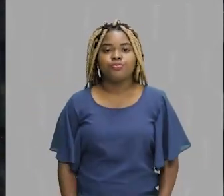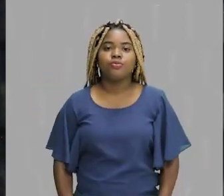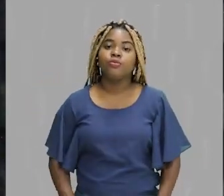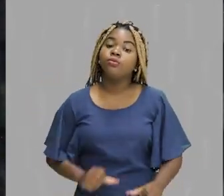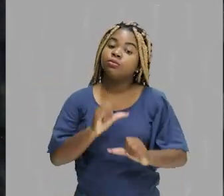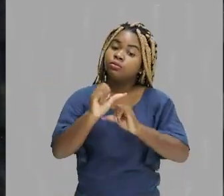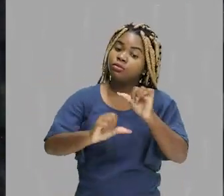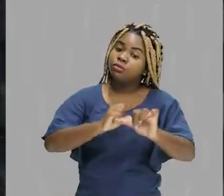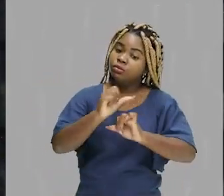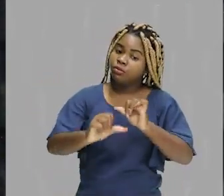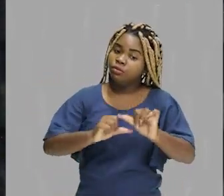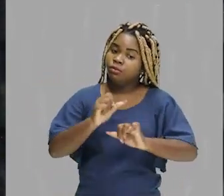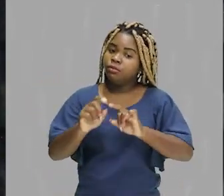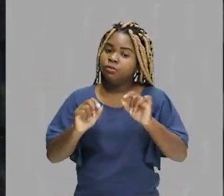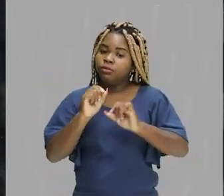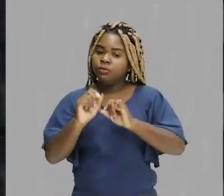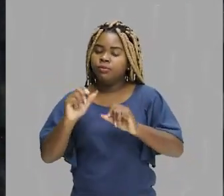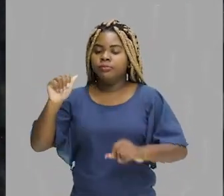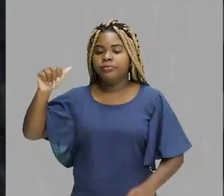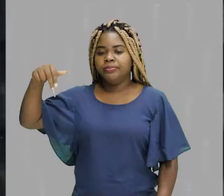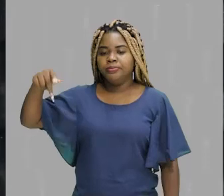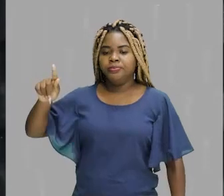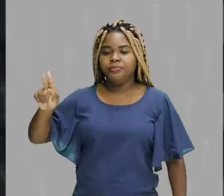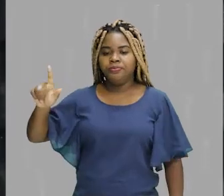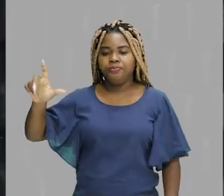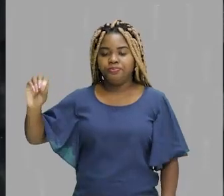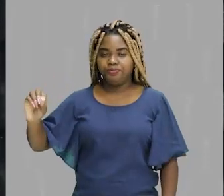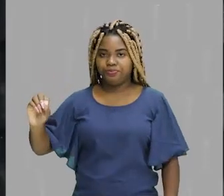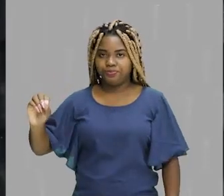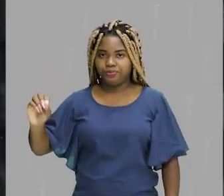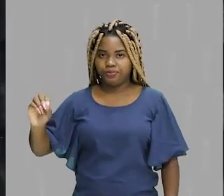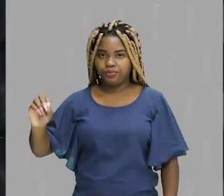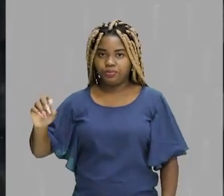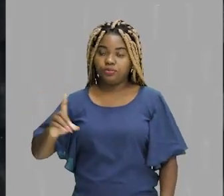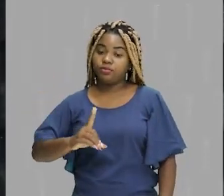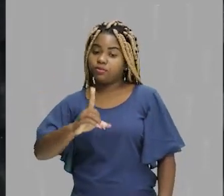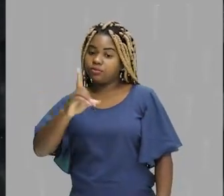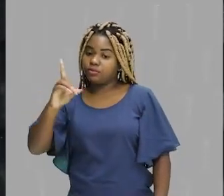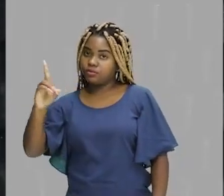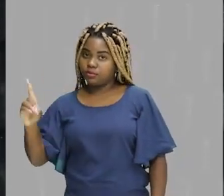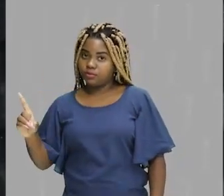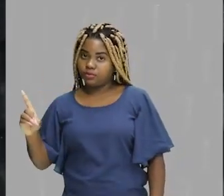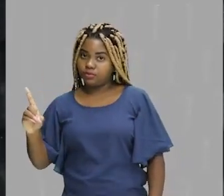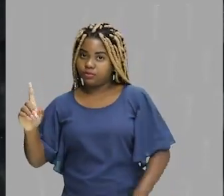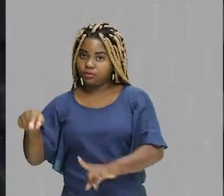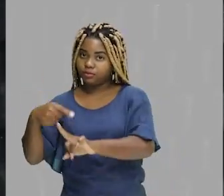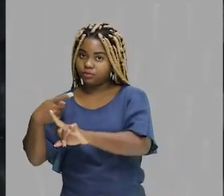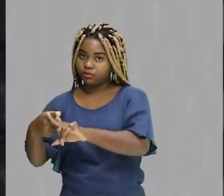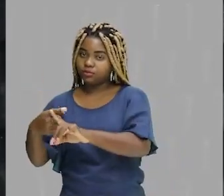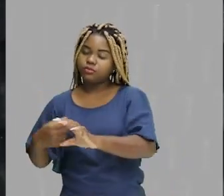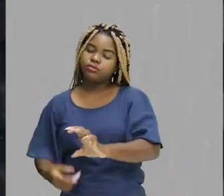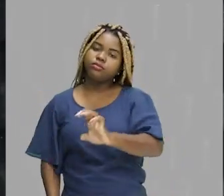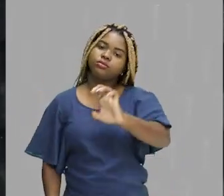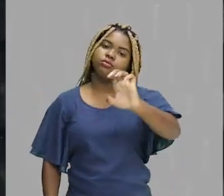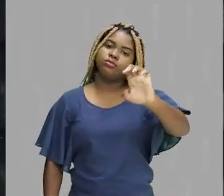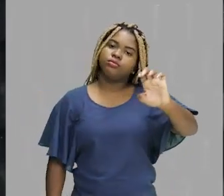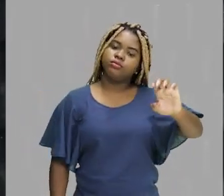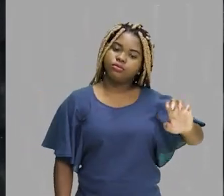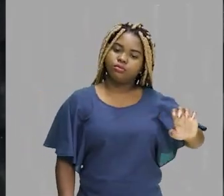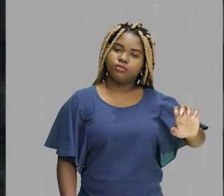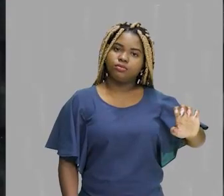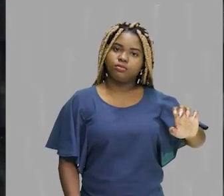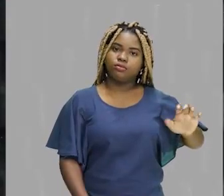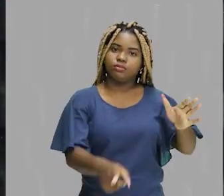que muda entre eles, ó, o ângulo. Um desvia para a direita, né, que é o sinal positivo, e o outro vai desviar